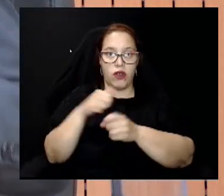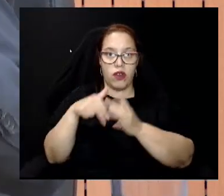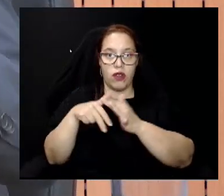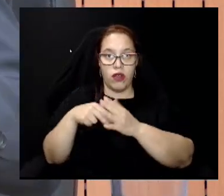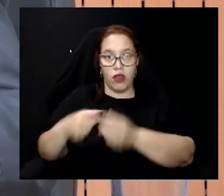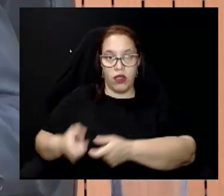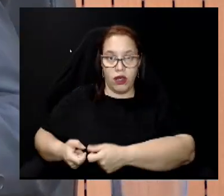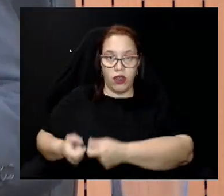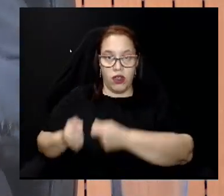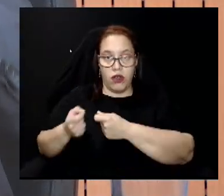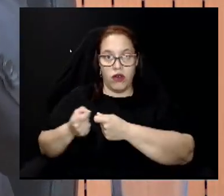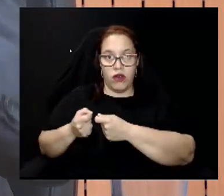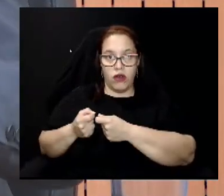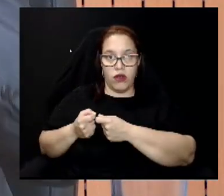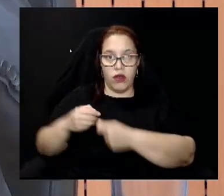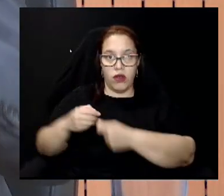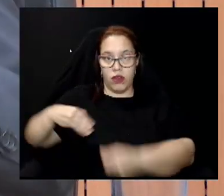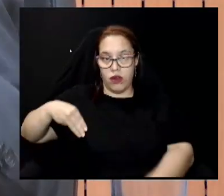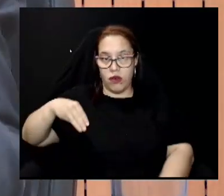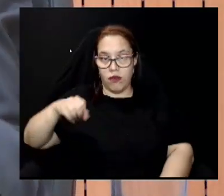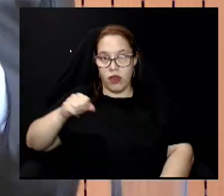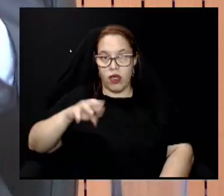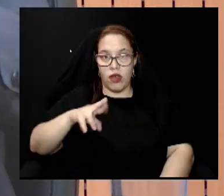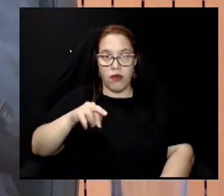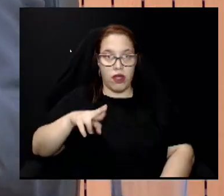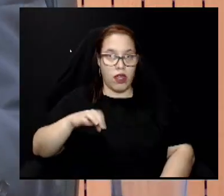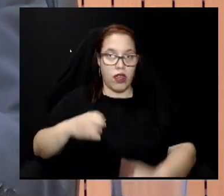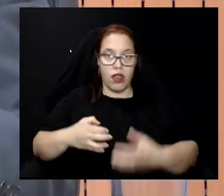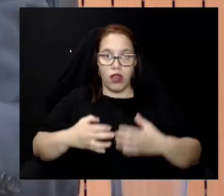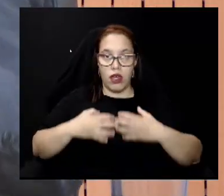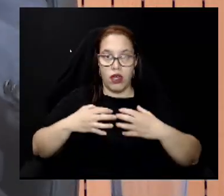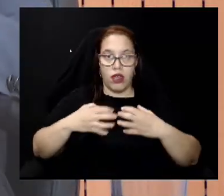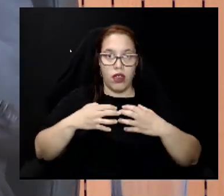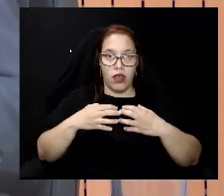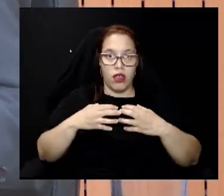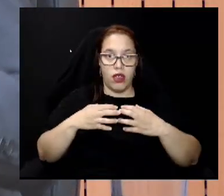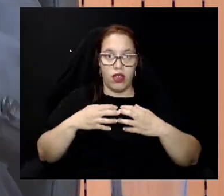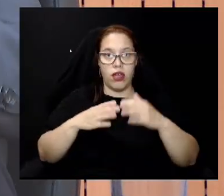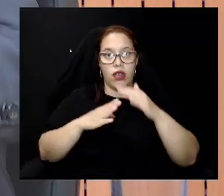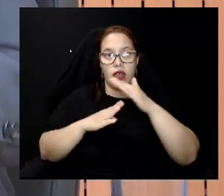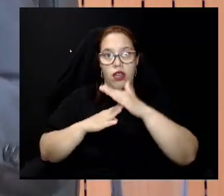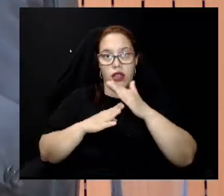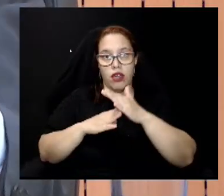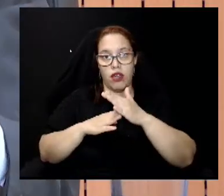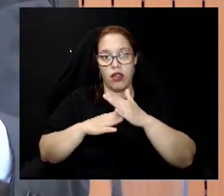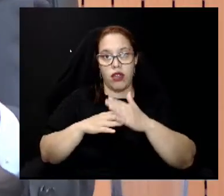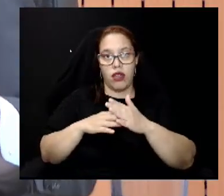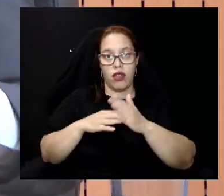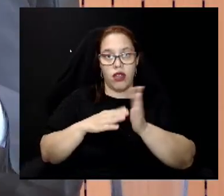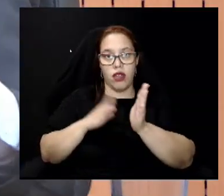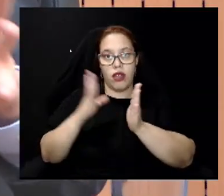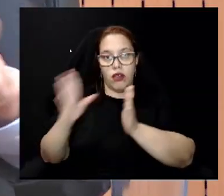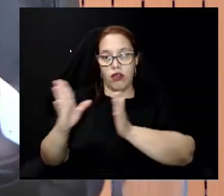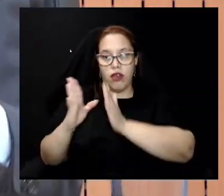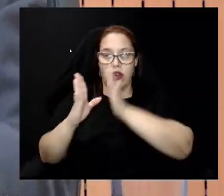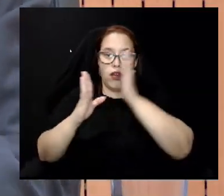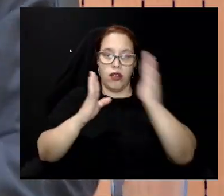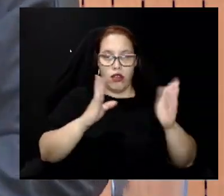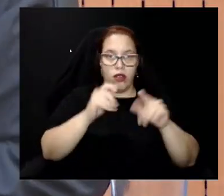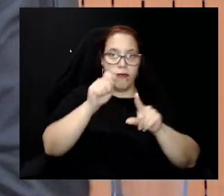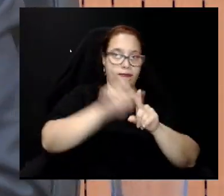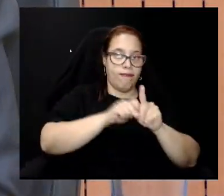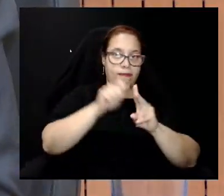com metástase pulmonar, a gente sabia que não durava, sabia até o tempo de vida. Vai durar de tanto a tantos meses, porque, dependendo